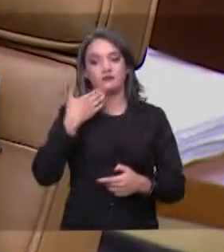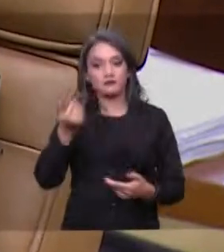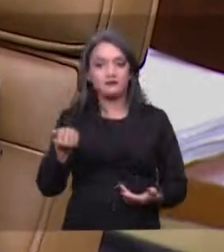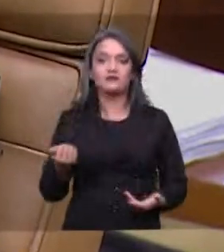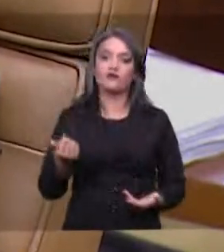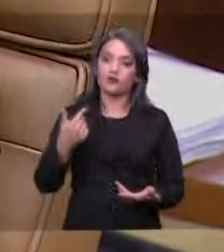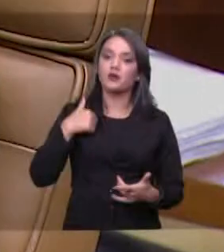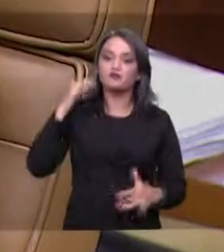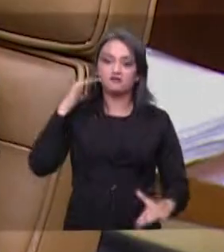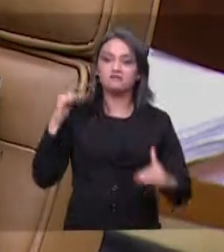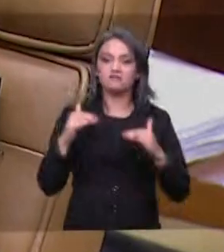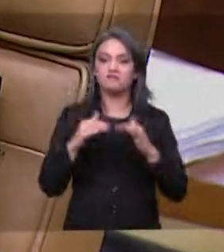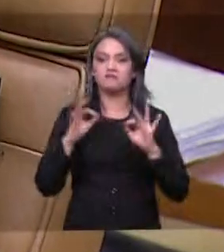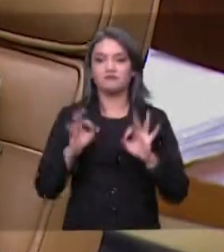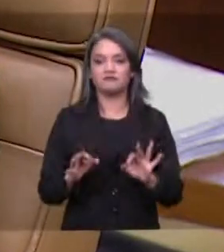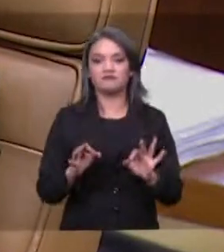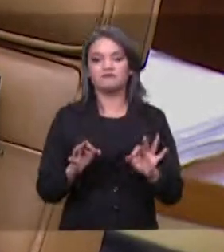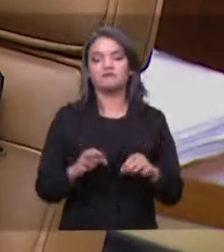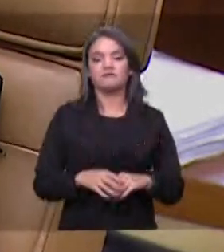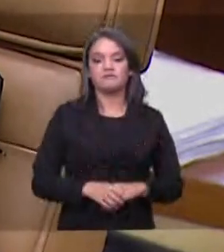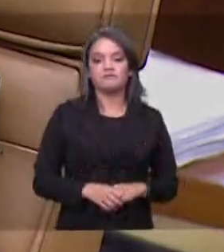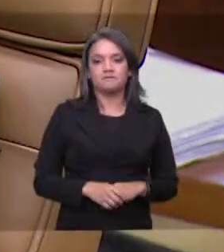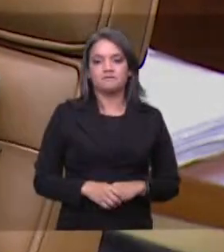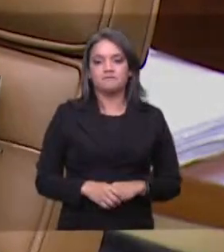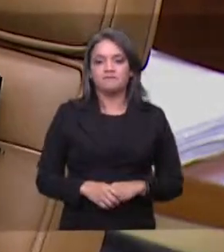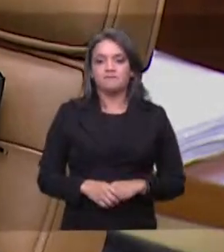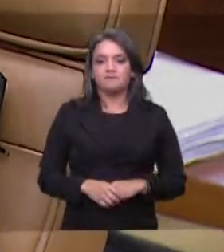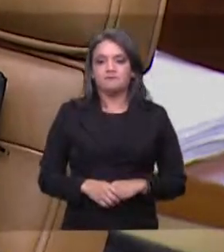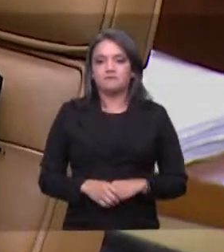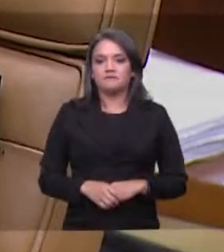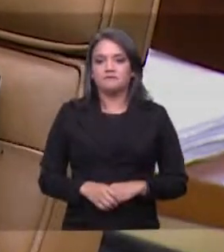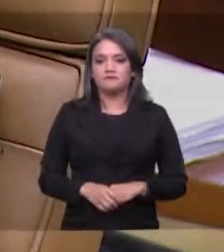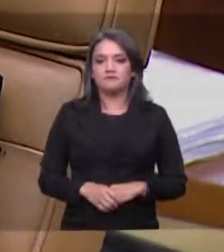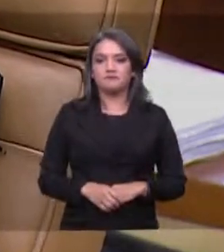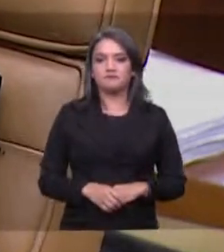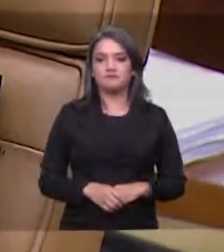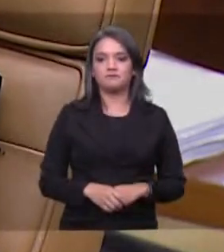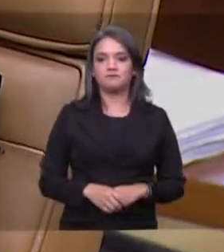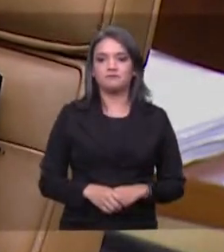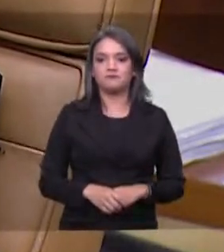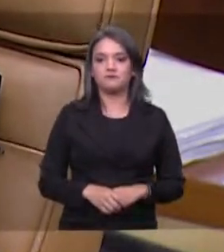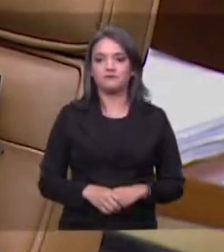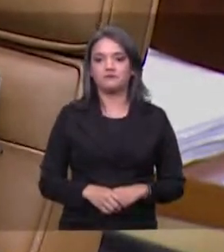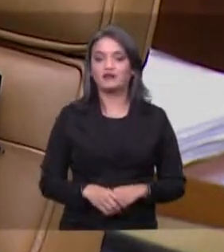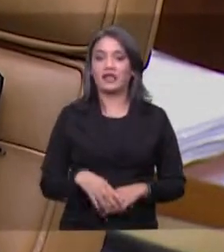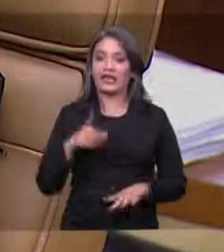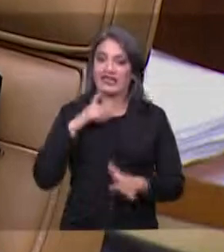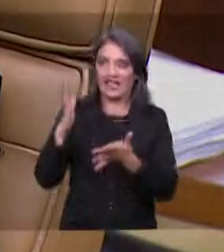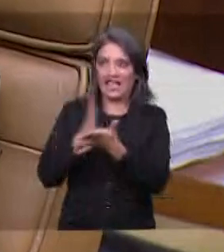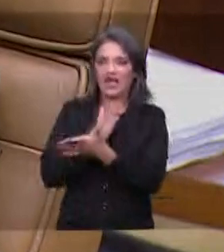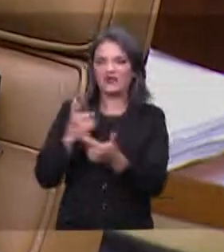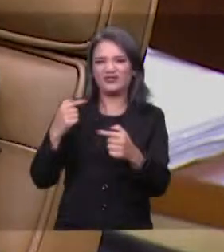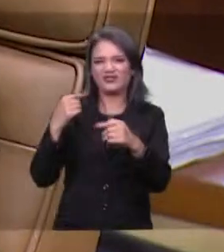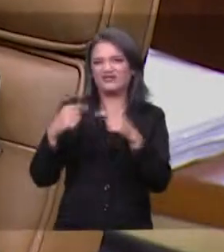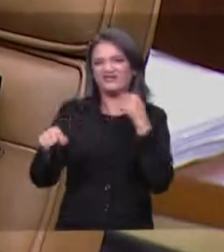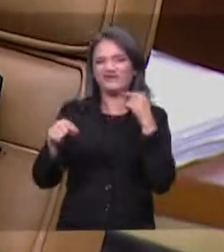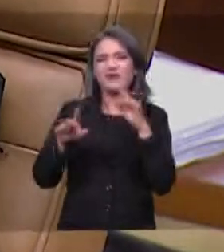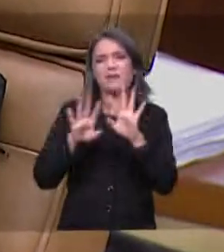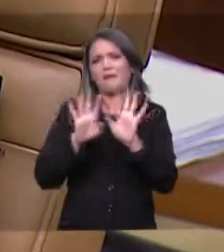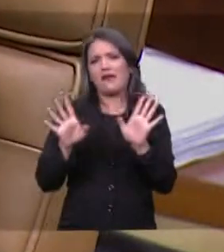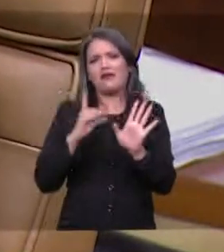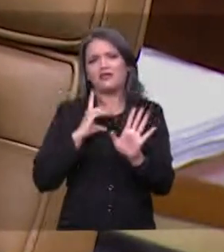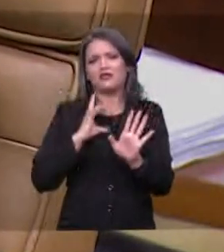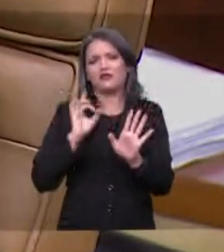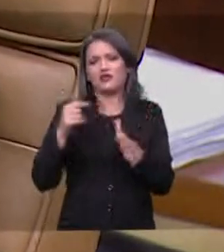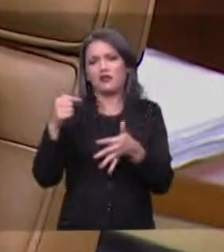tenho de acompanhar até por questão de coerência de tudo que ele disse em relação ao voto. Claro que nós temos divergência, mas eu vou apenas